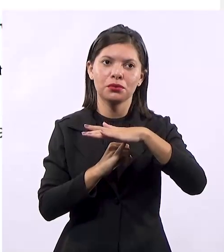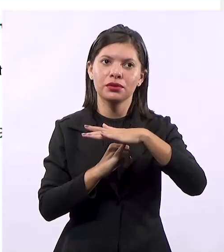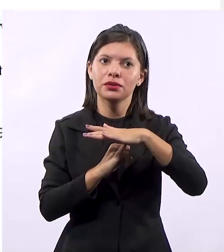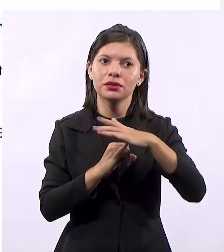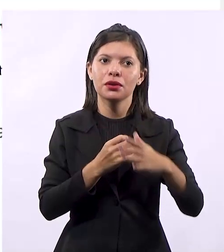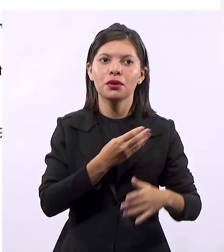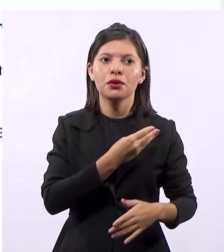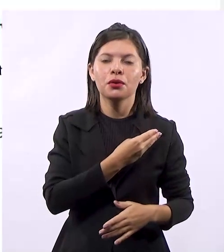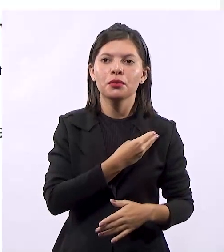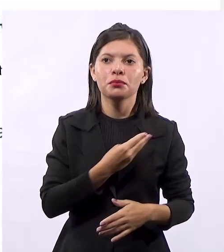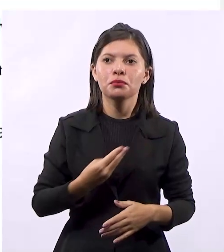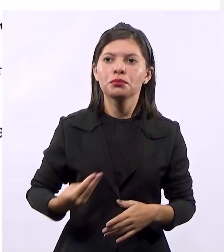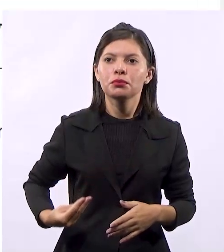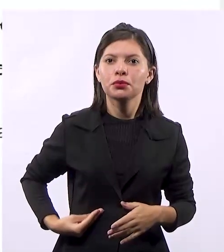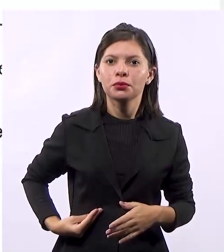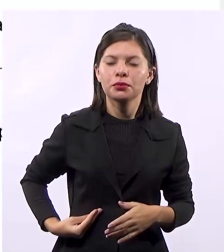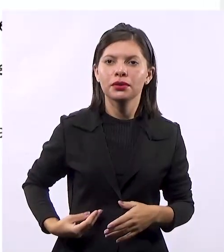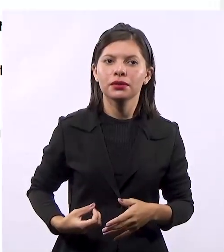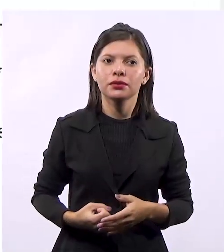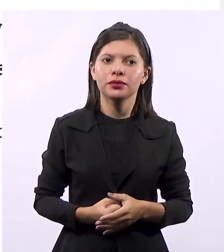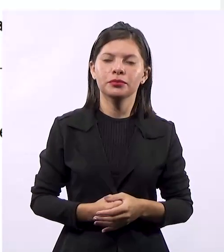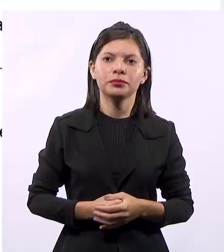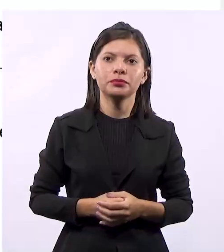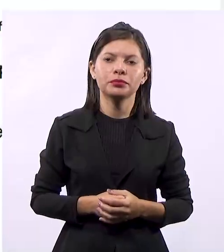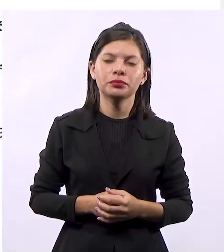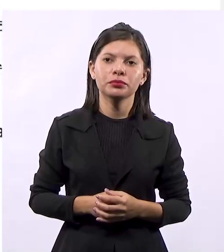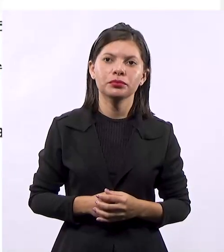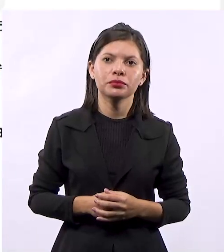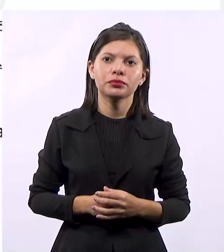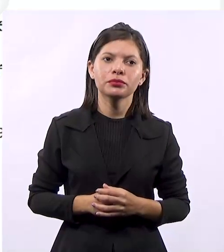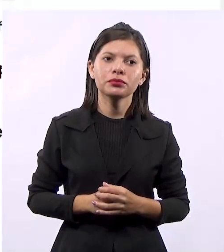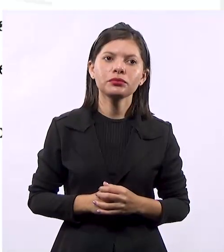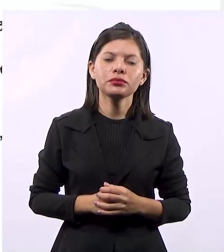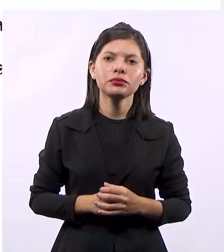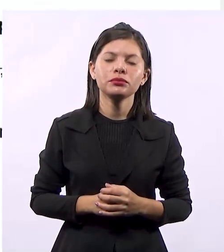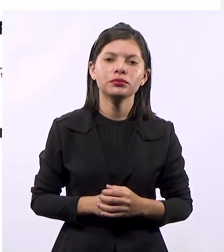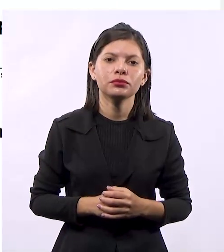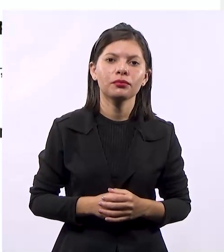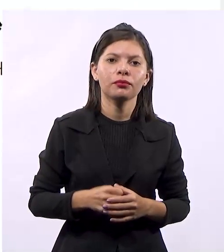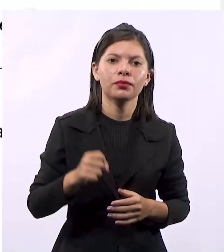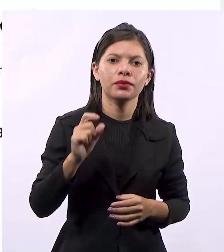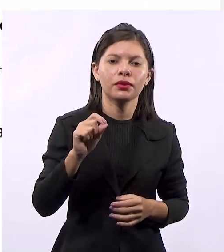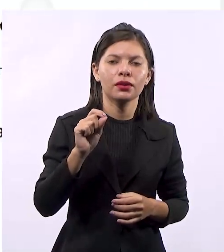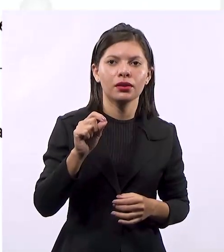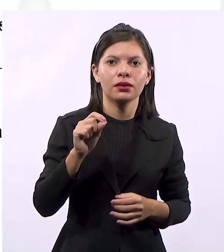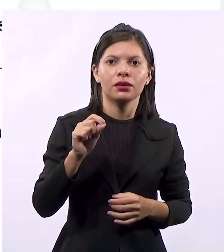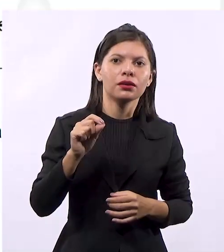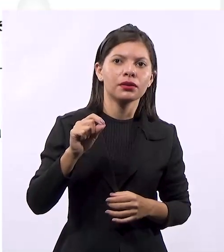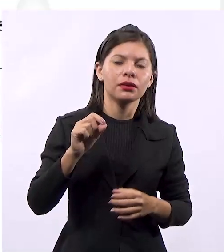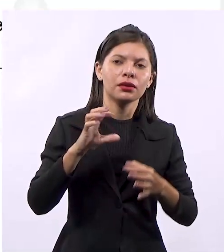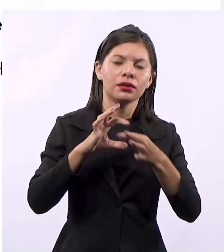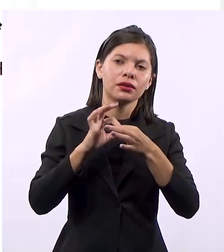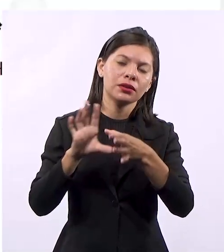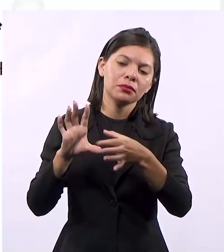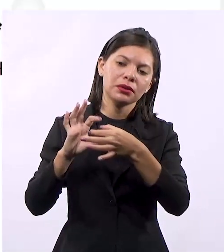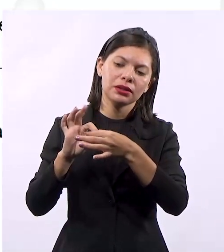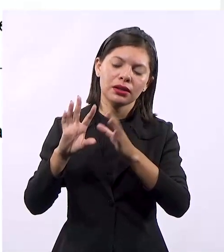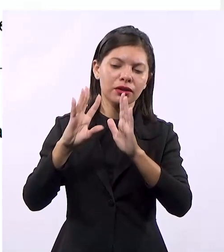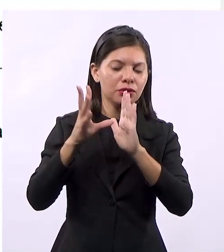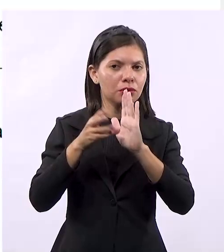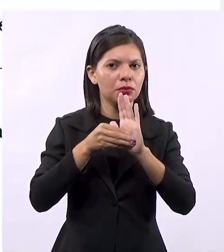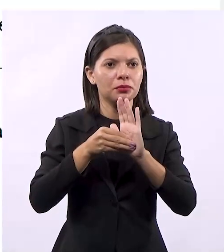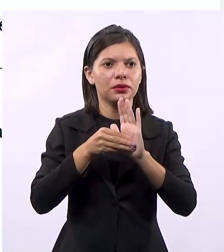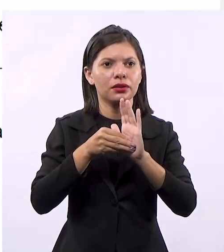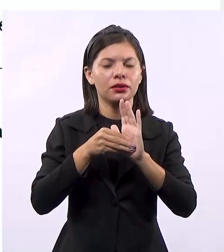a coexistência de instituições públicas e privadas de ensino. Perfeito, né? Pluralismo de ideias